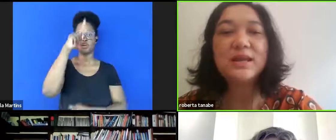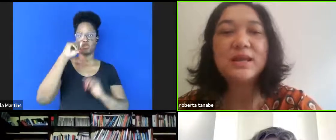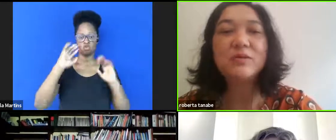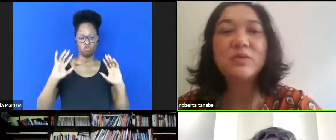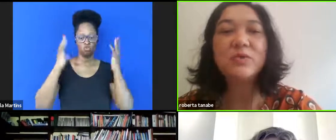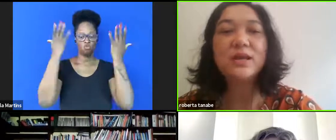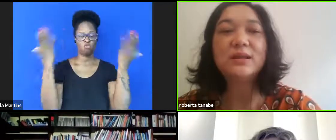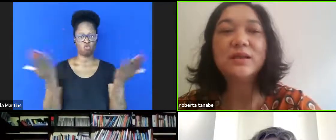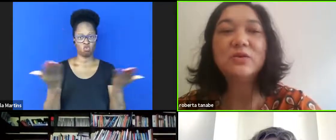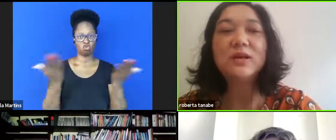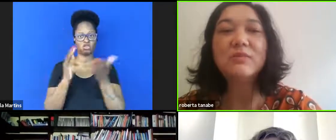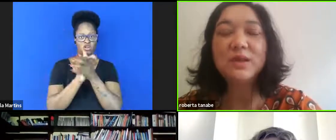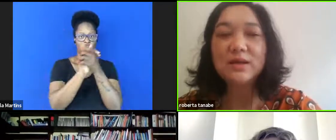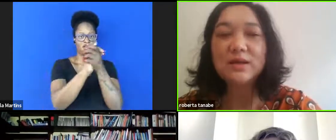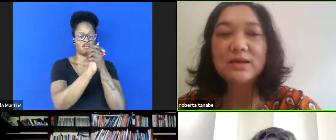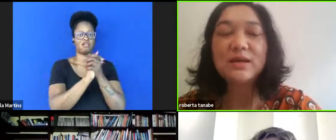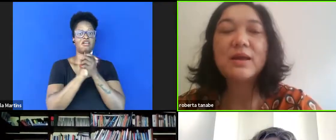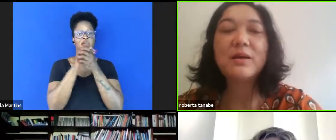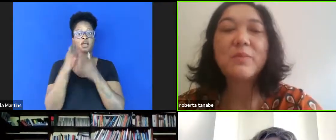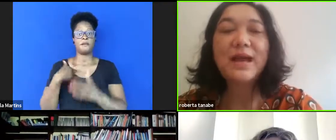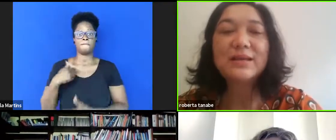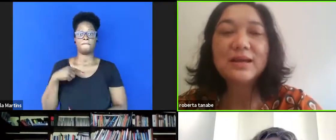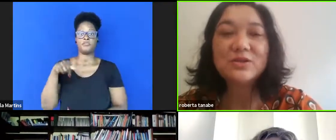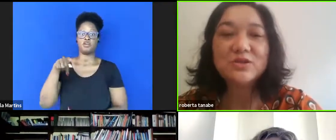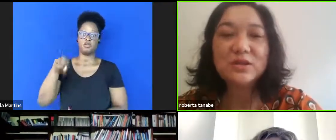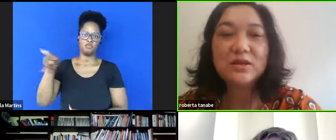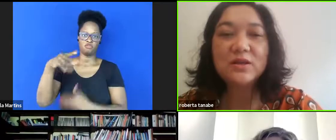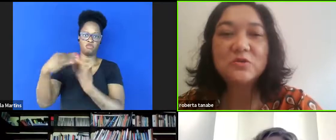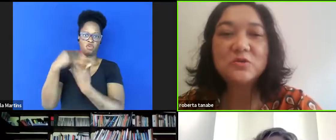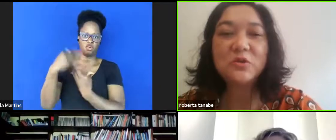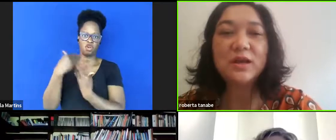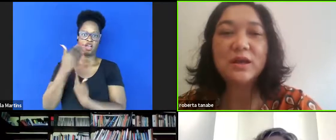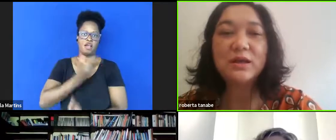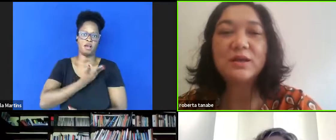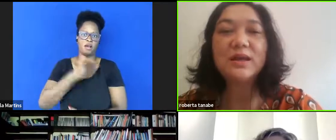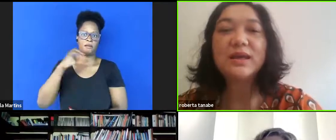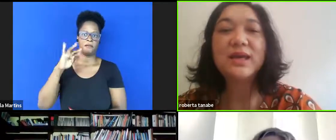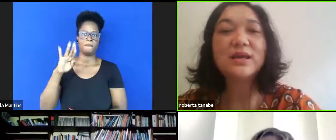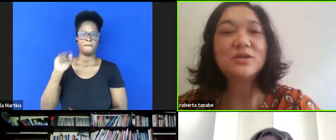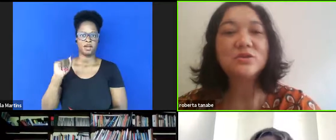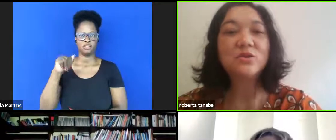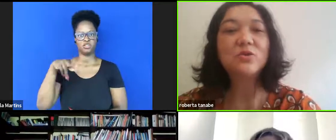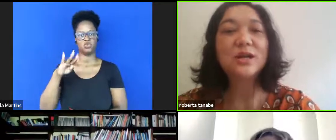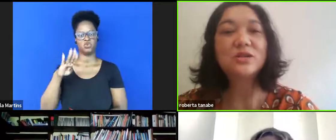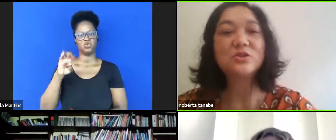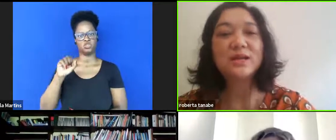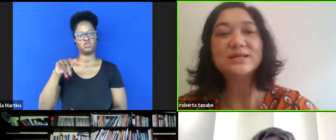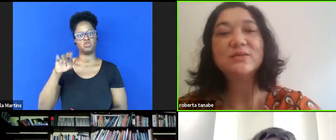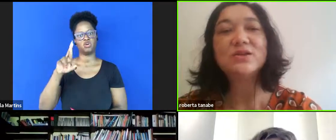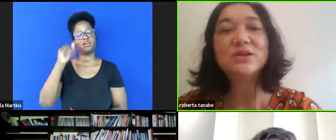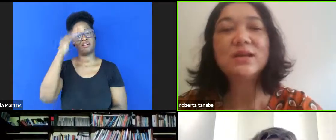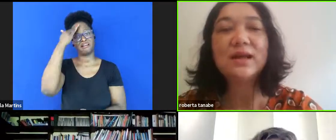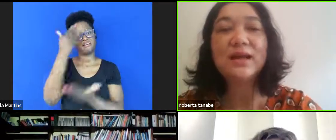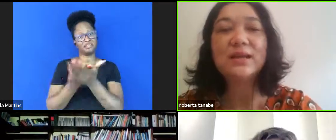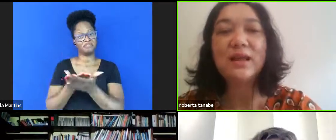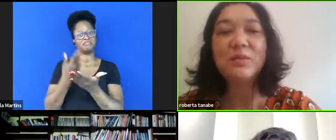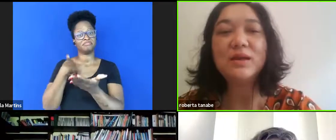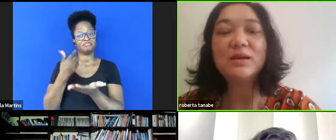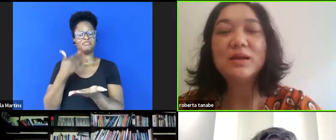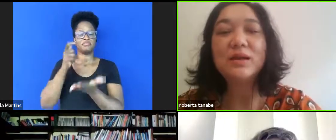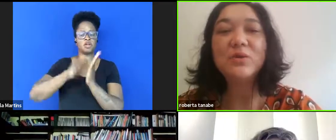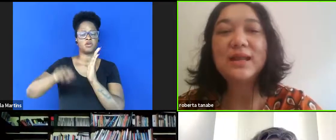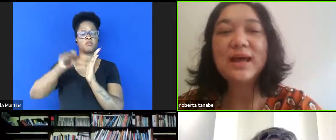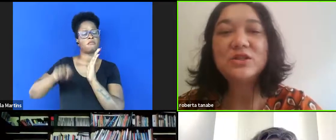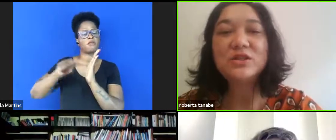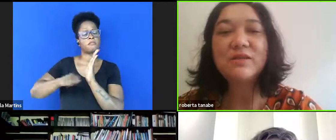a parceria com a minha orientadora e amiga, Marta Cristina Nunes Moreira, que acreditou na articulação da escrita